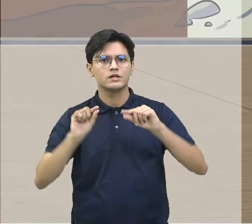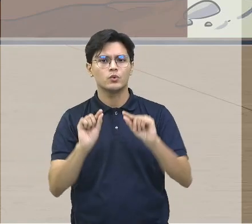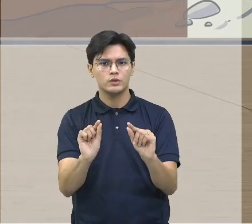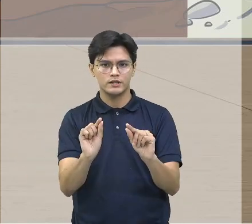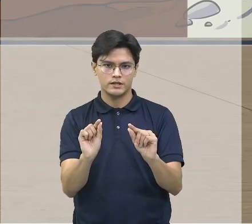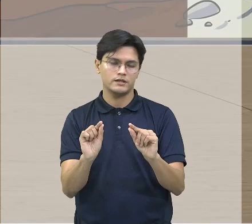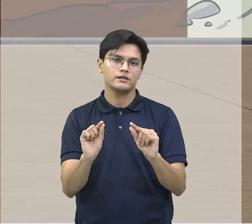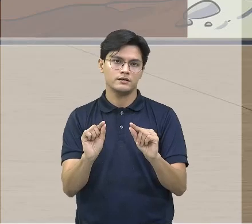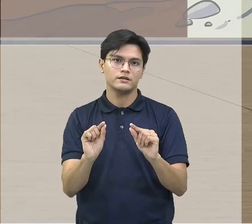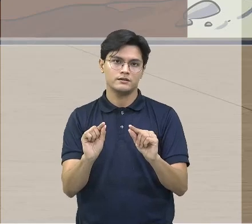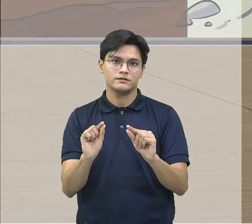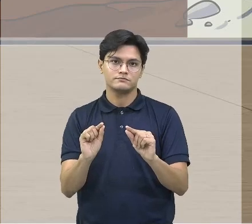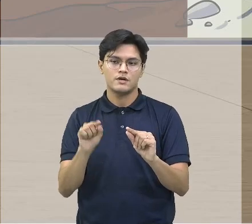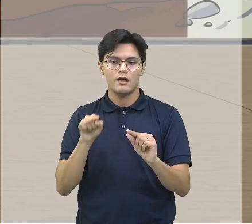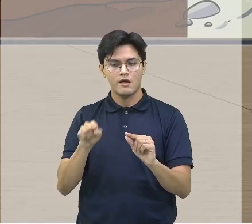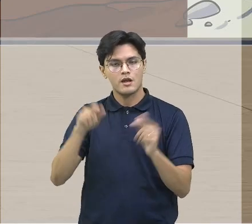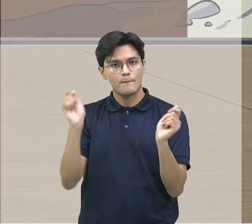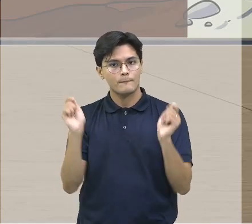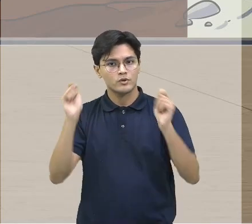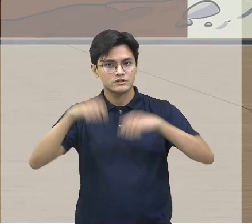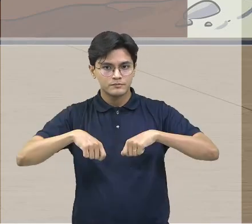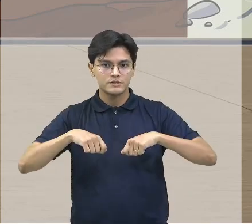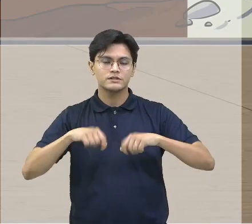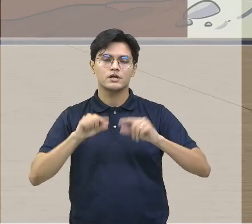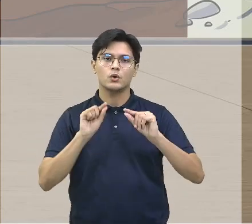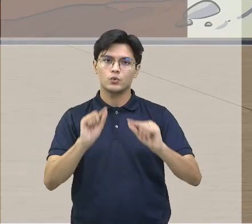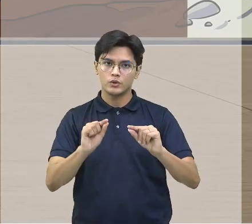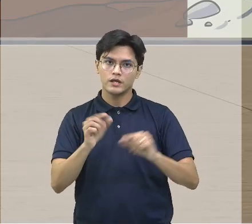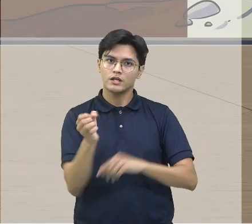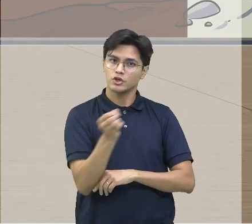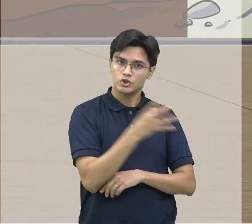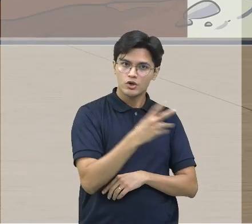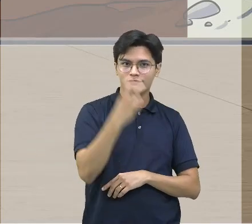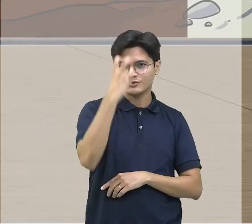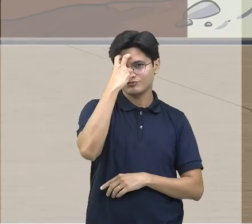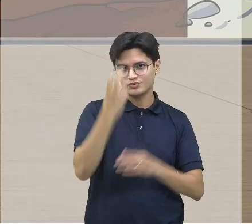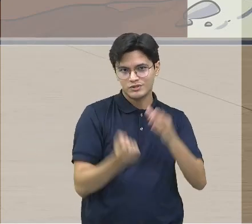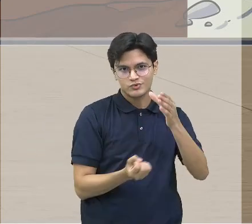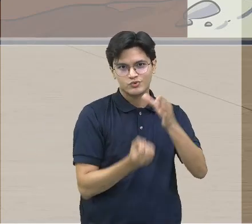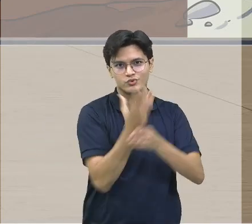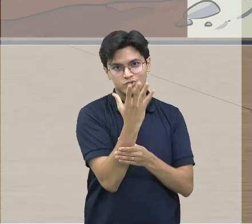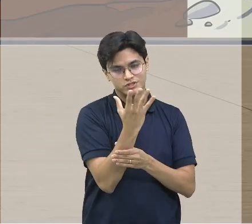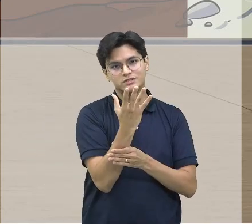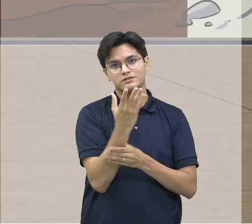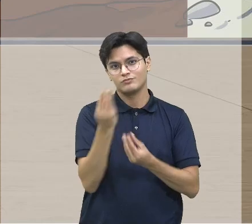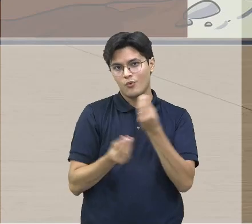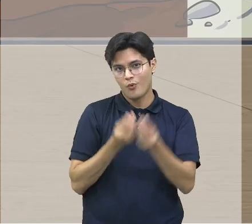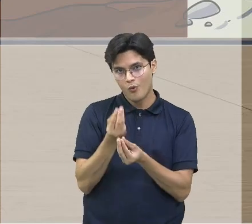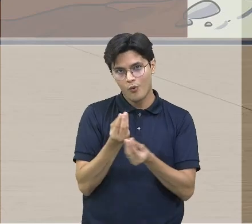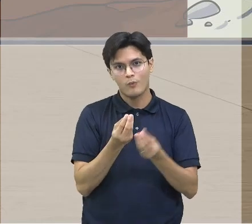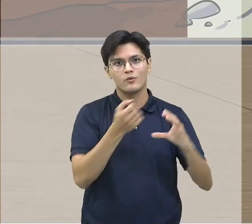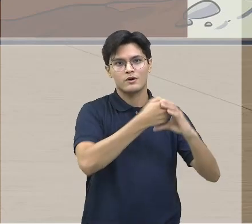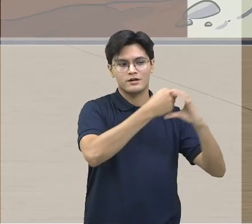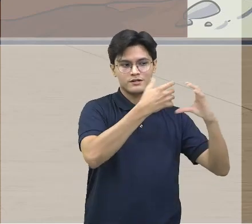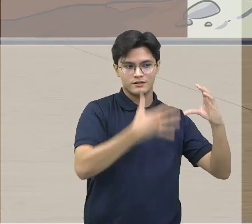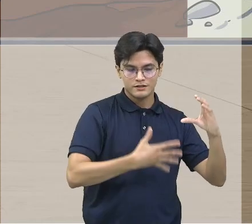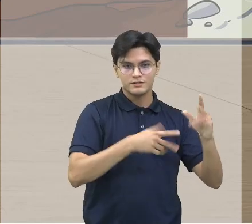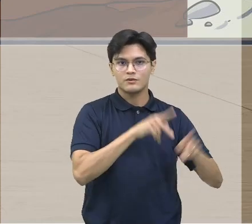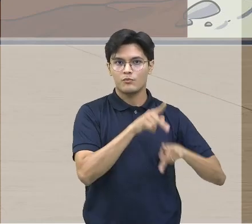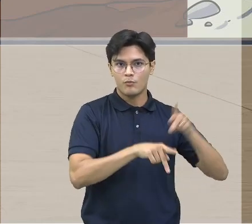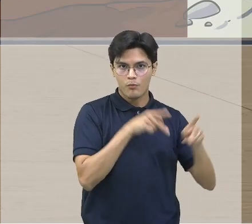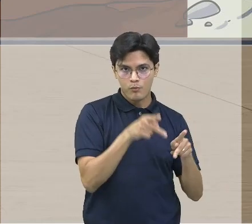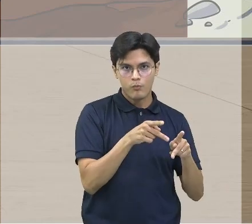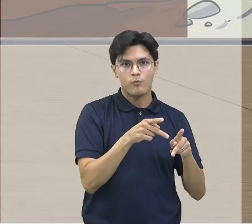ou melhor, vai abrir espaço para que uma nova cultura surja a partir da fusão desses elementos, tá? Romanos